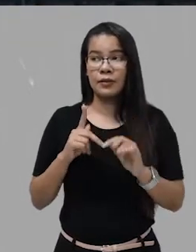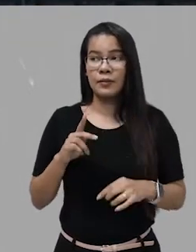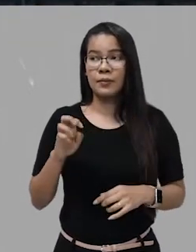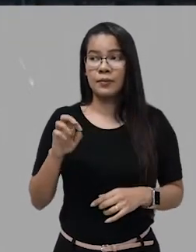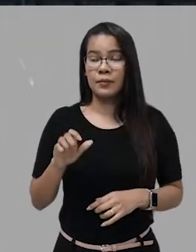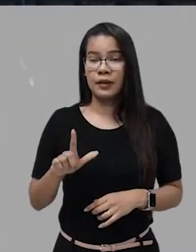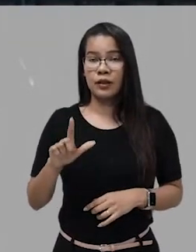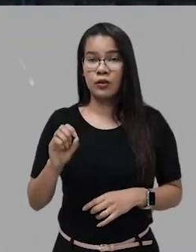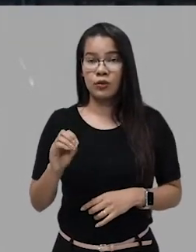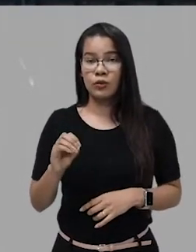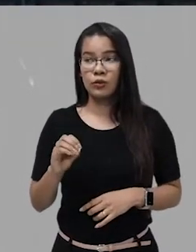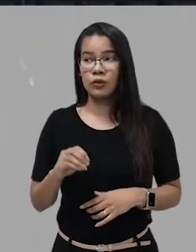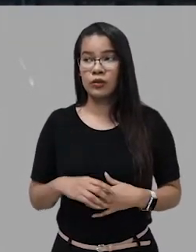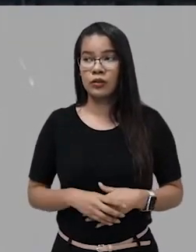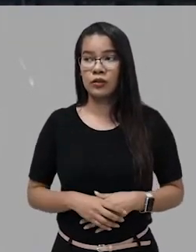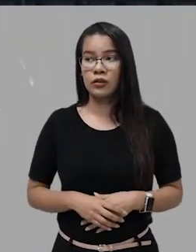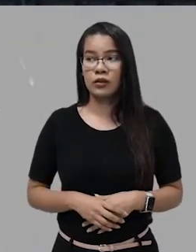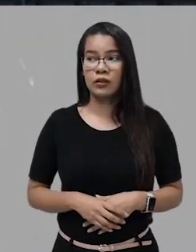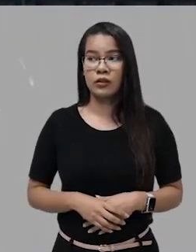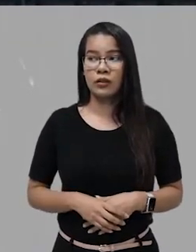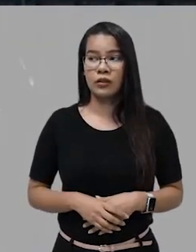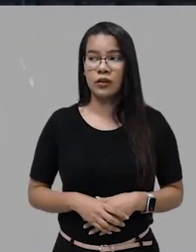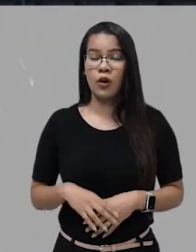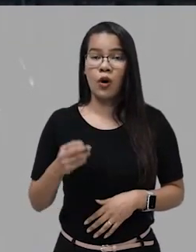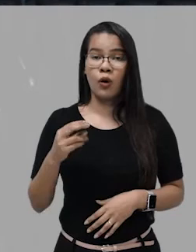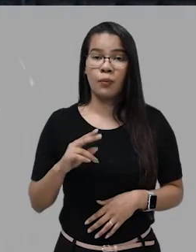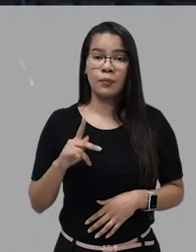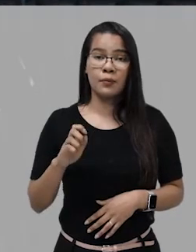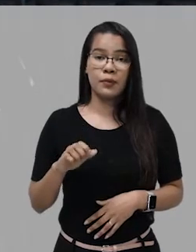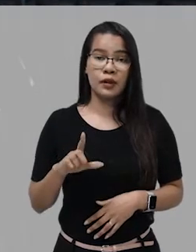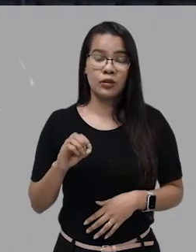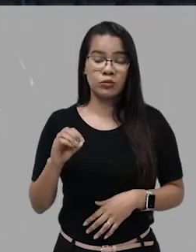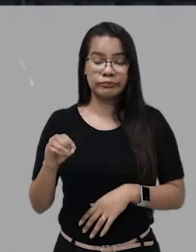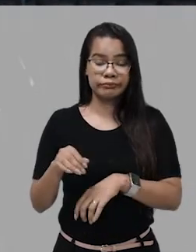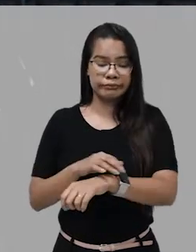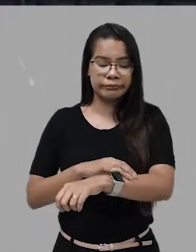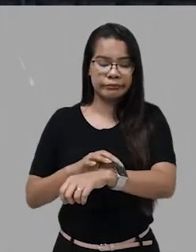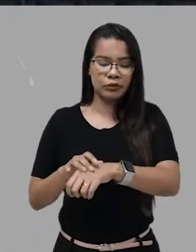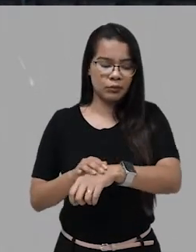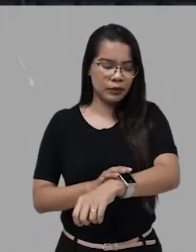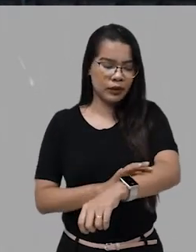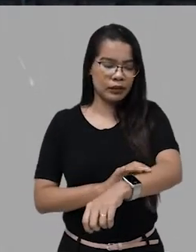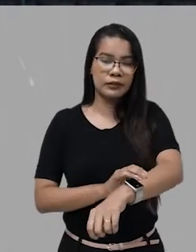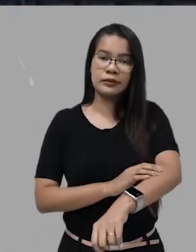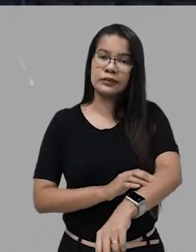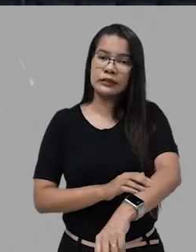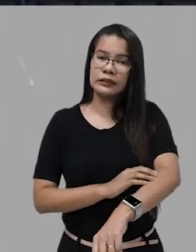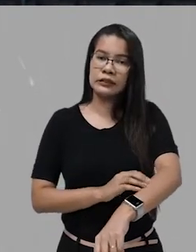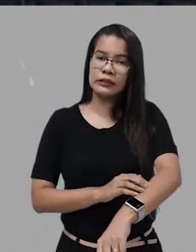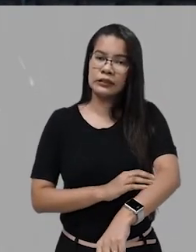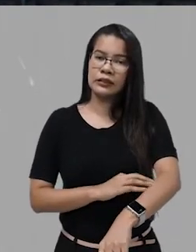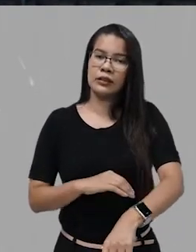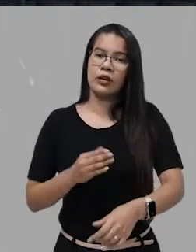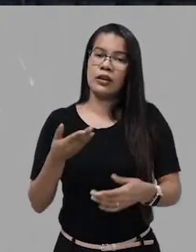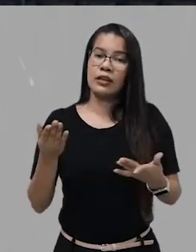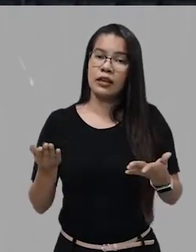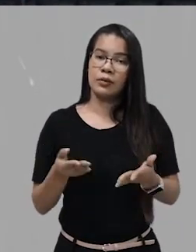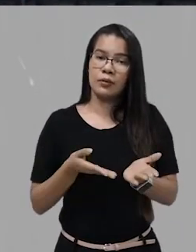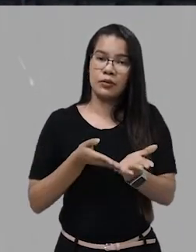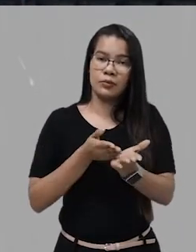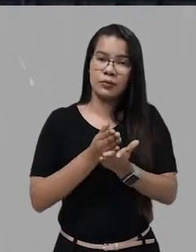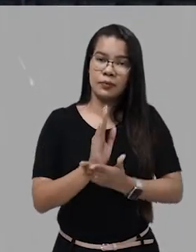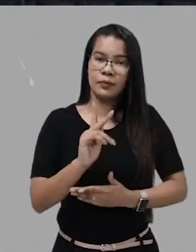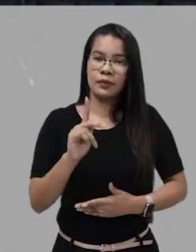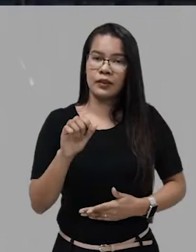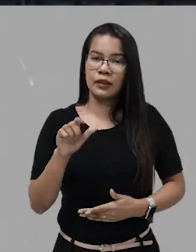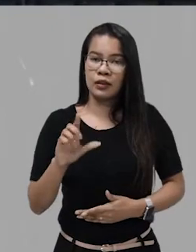pelo do braço, né? O pelo do cachorro e a preposição pelo. Ele passou pelo portão. A gente já